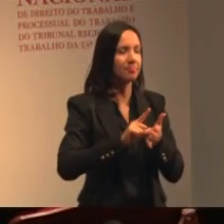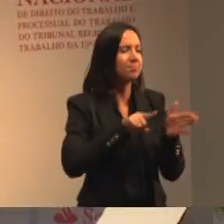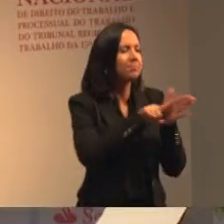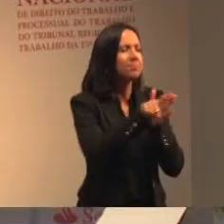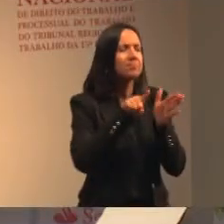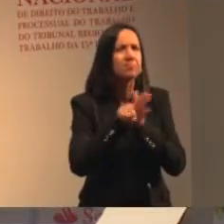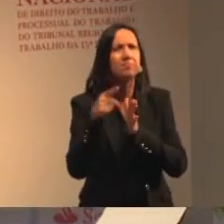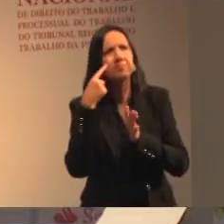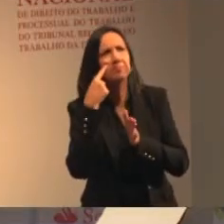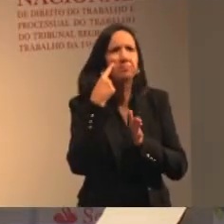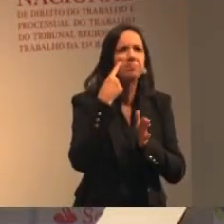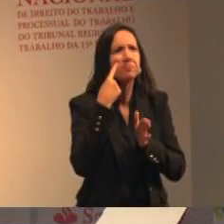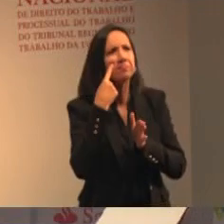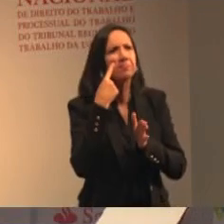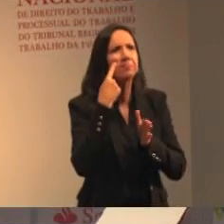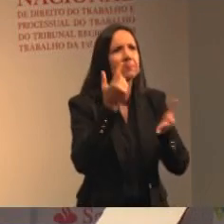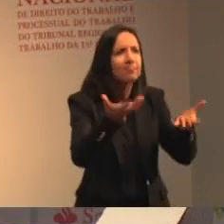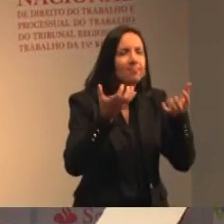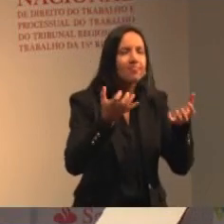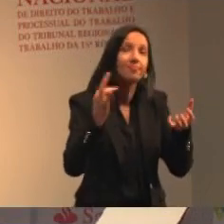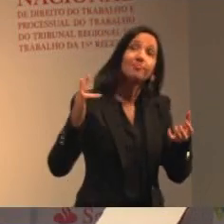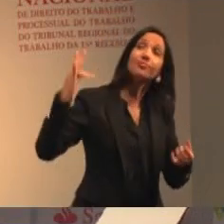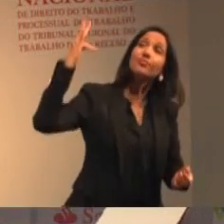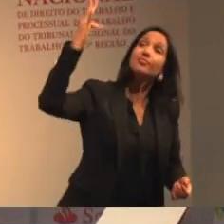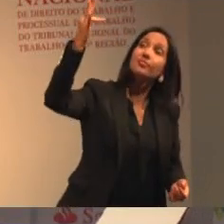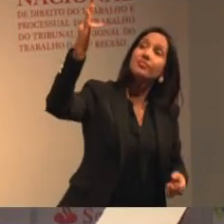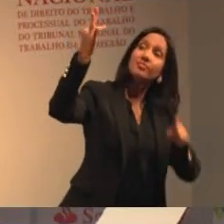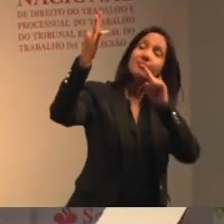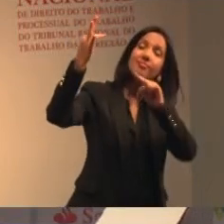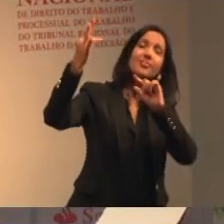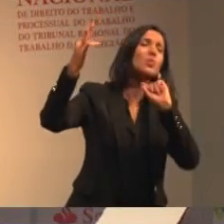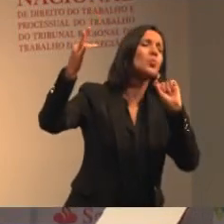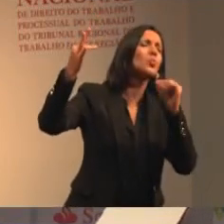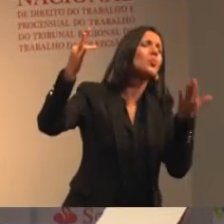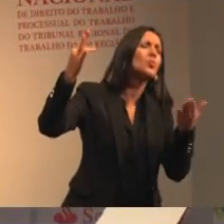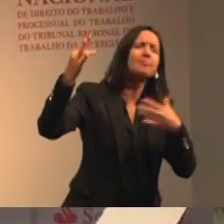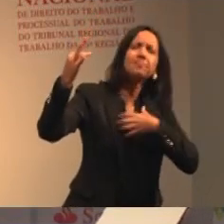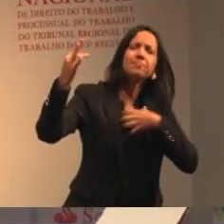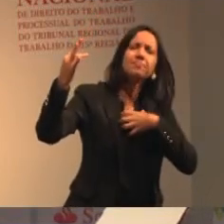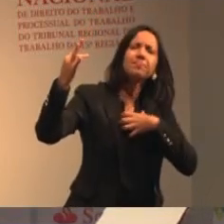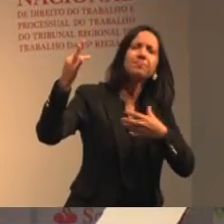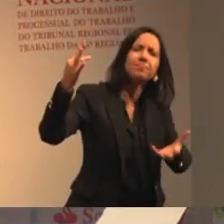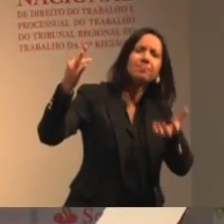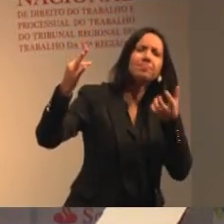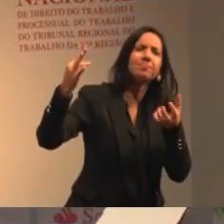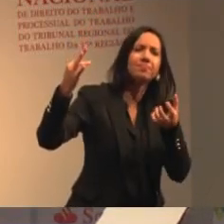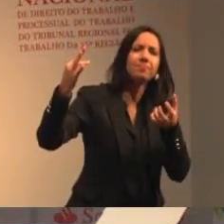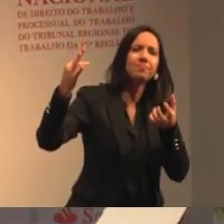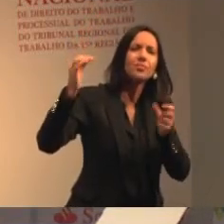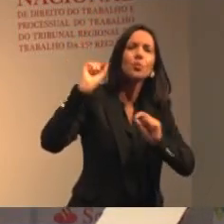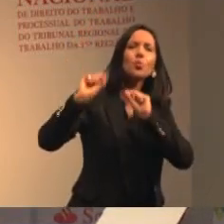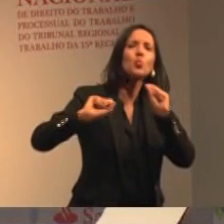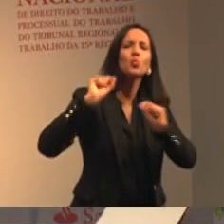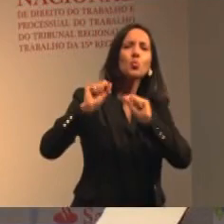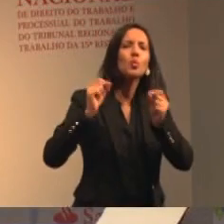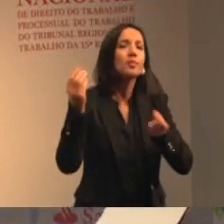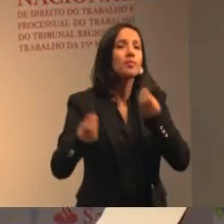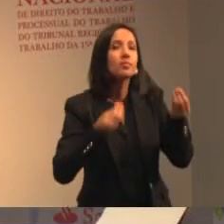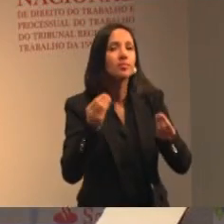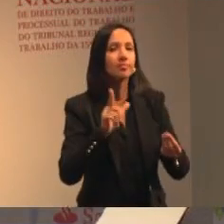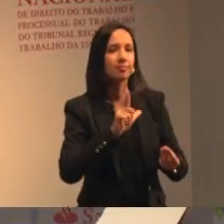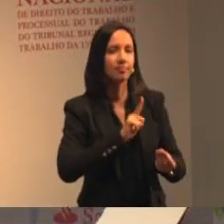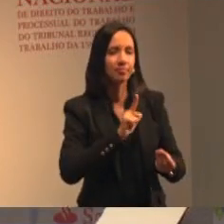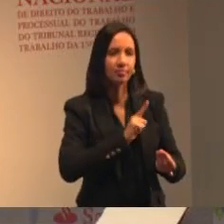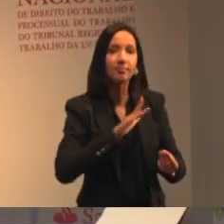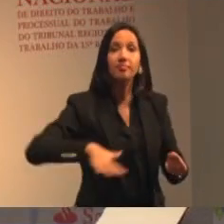indagarmos? O que queremos para o amanhã? De que forma queremos? O que é e como